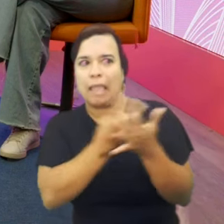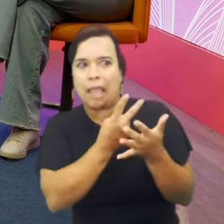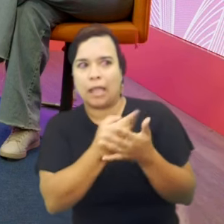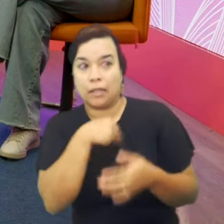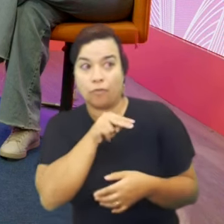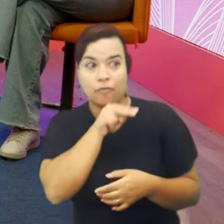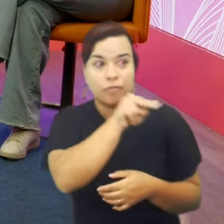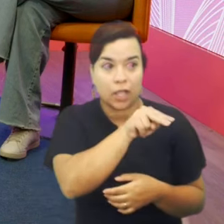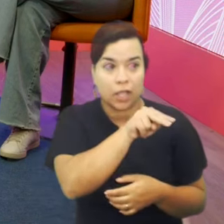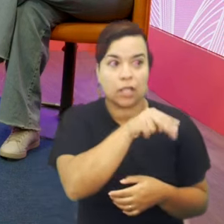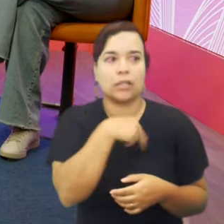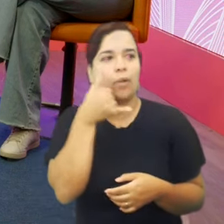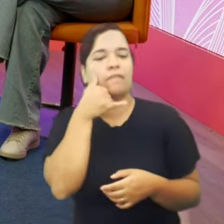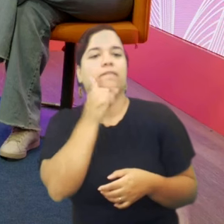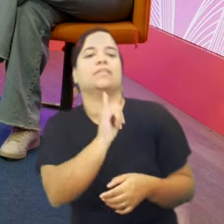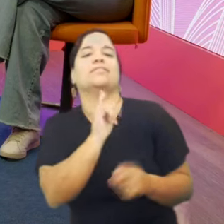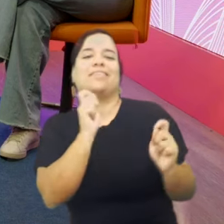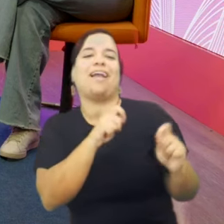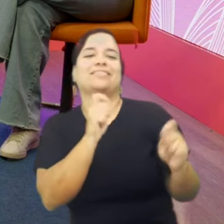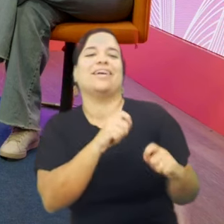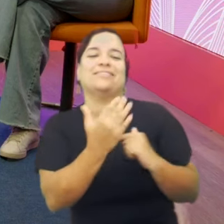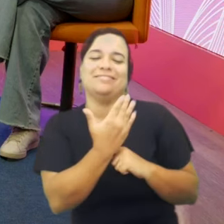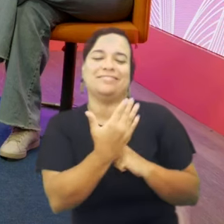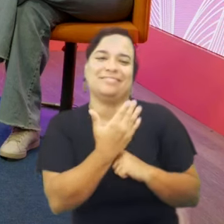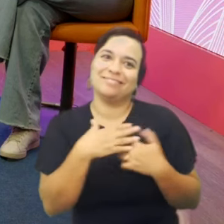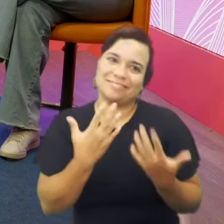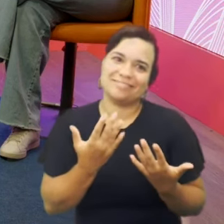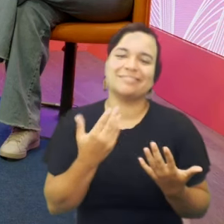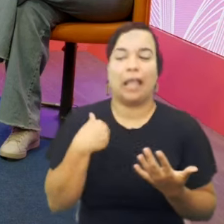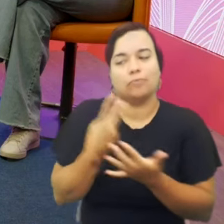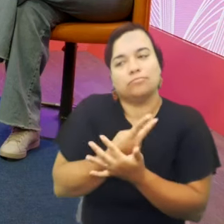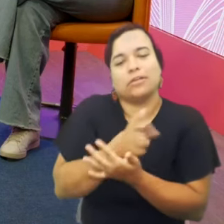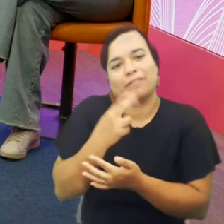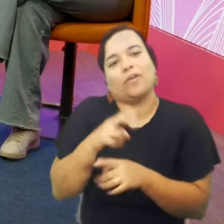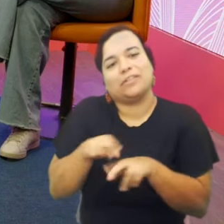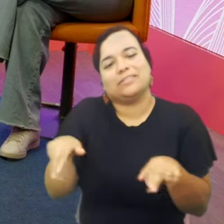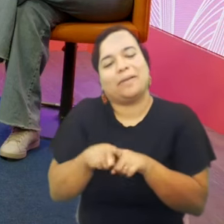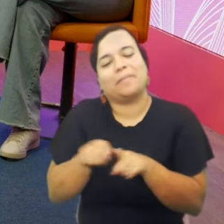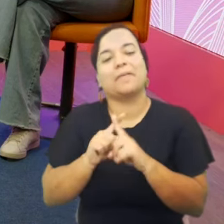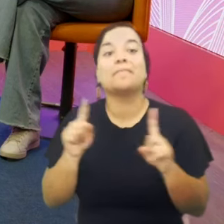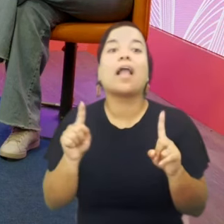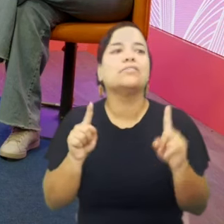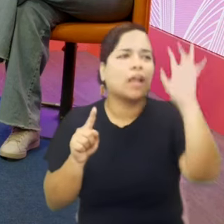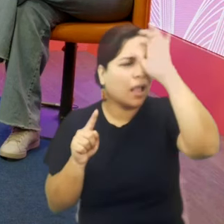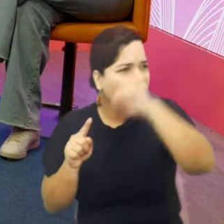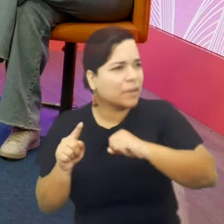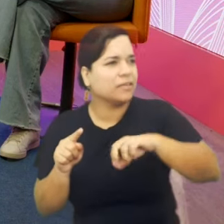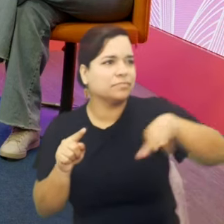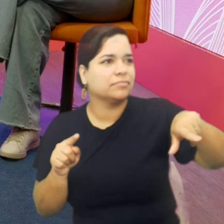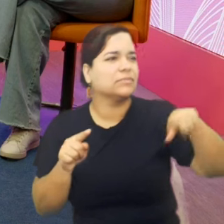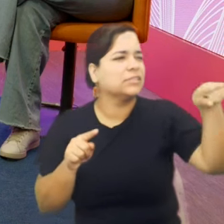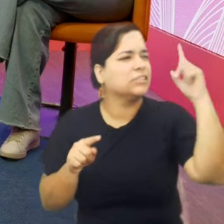um tempo maravilhoso, apesar que eu vou aprender com os meus. Mas aprender, né, com todas as experiências boas e, né,